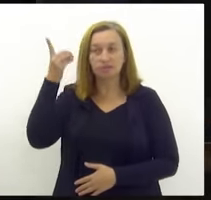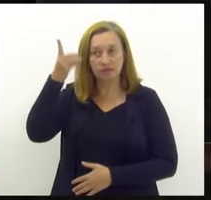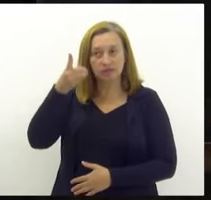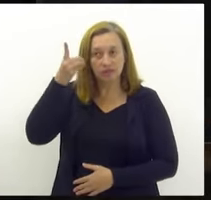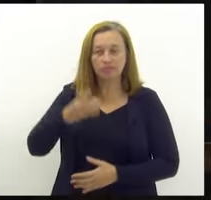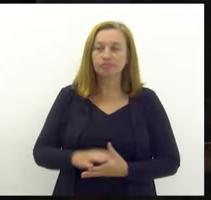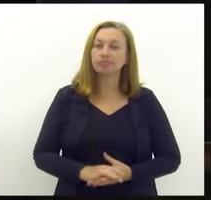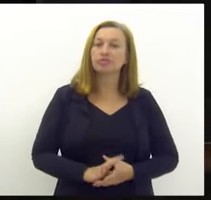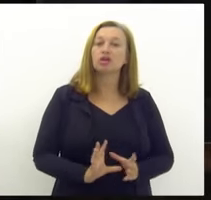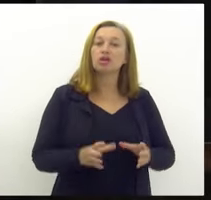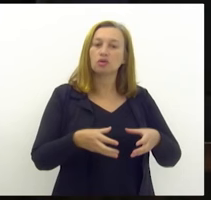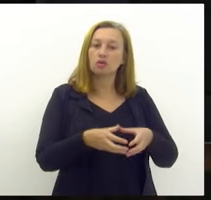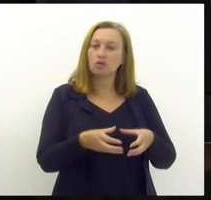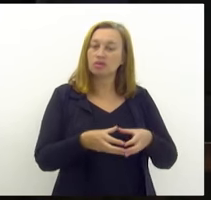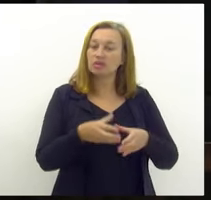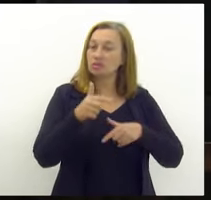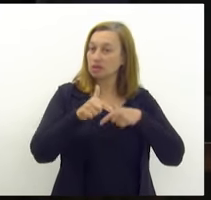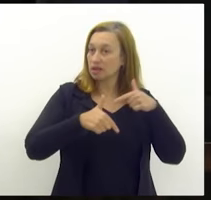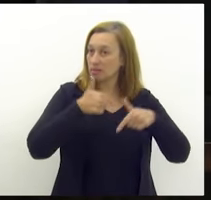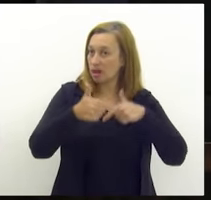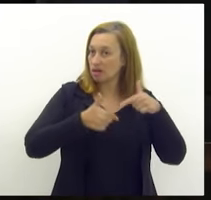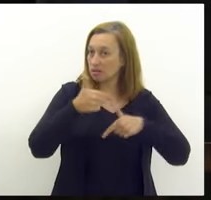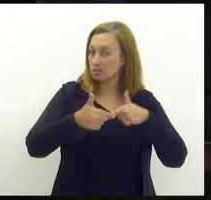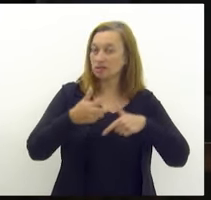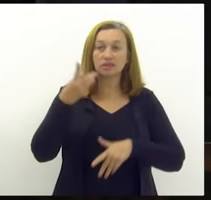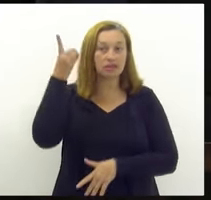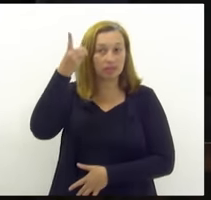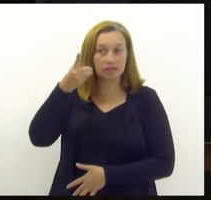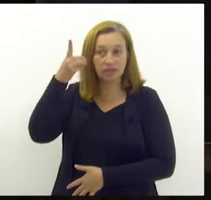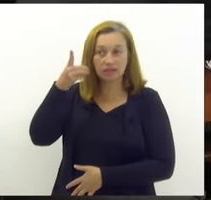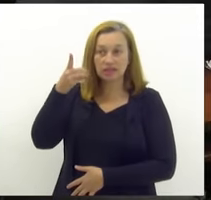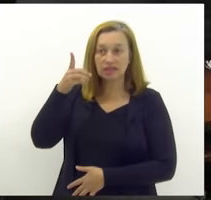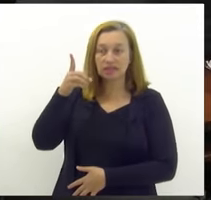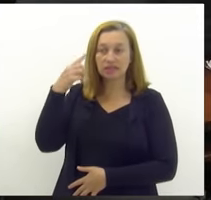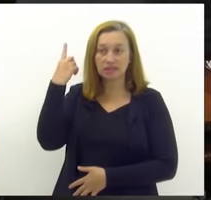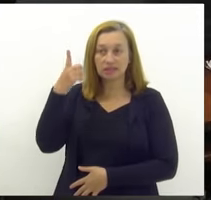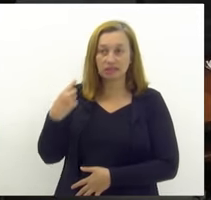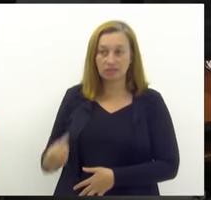pela comissão de trabalho deputada Dani